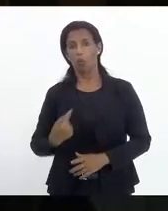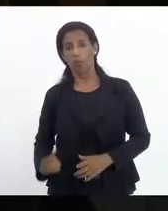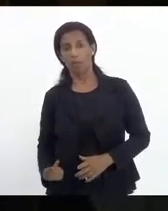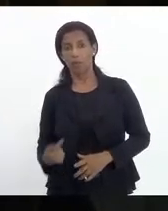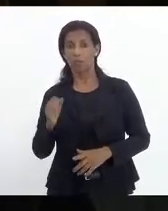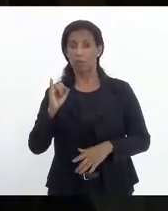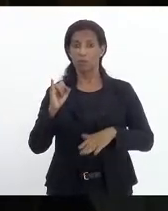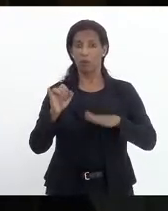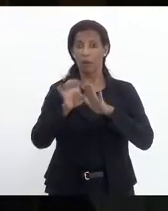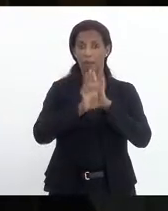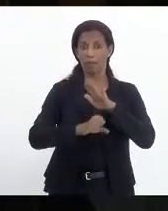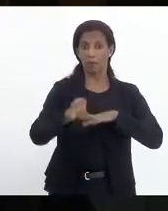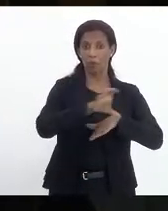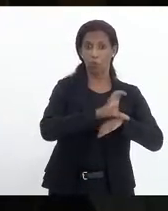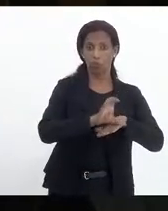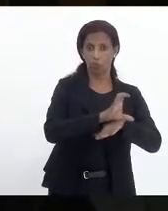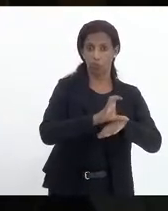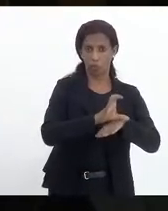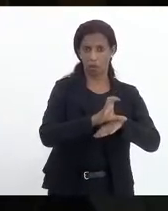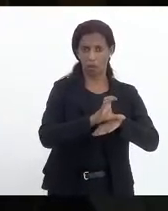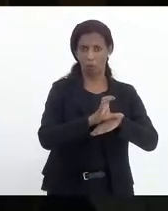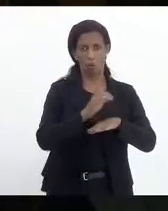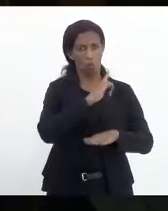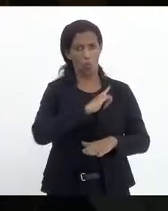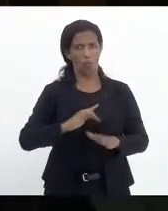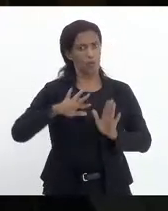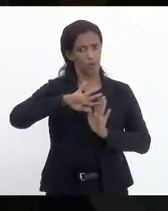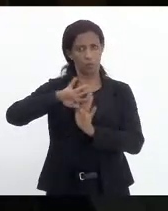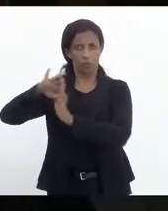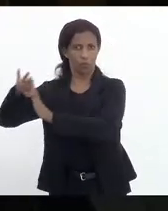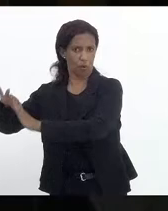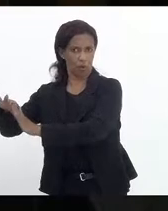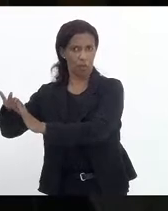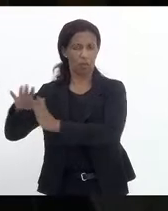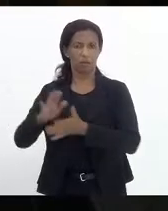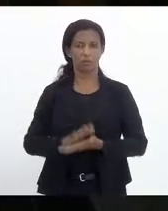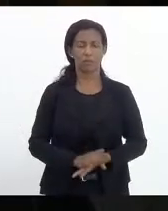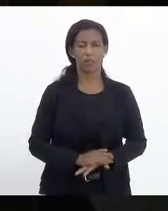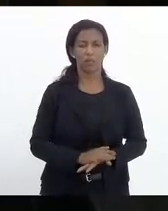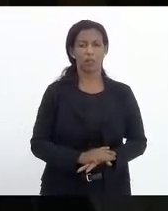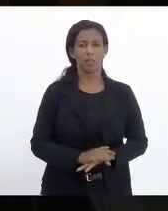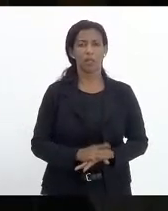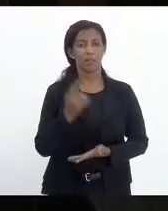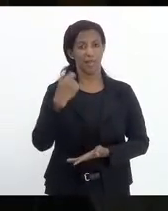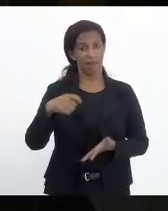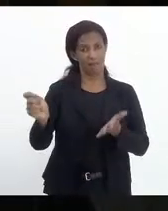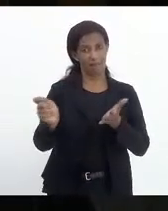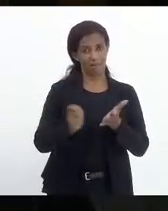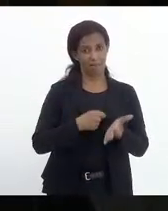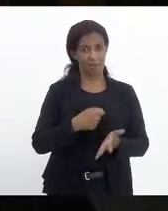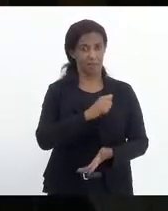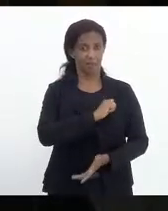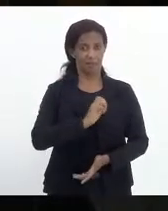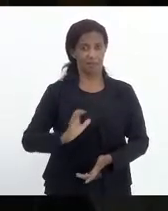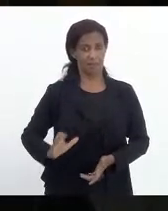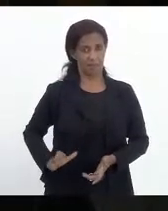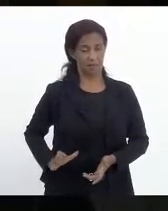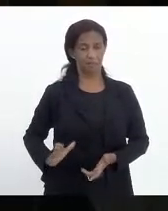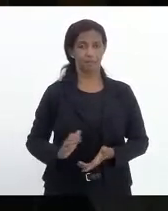para dentro da condicional não cabe nada ao Governador que quem sanciona é o presidente da casa